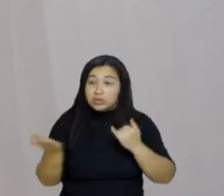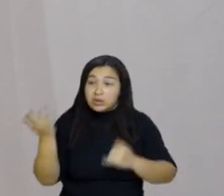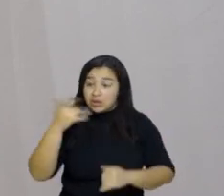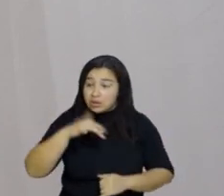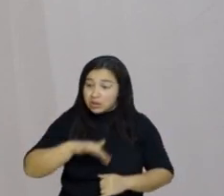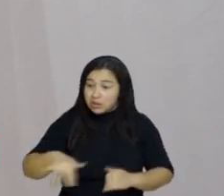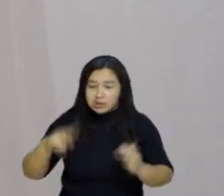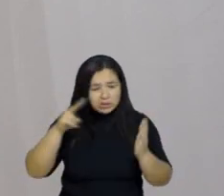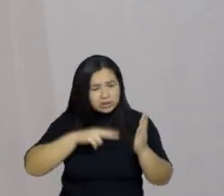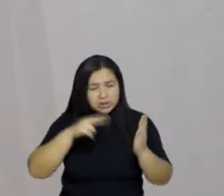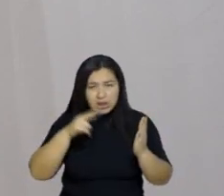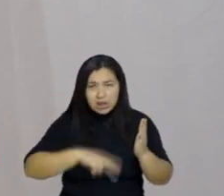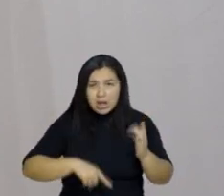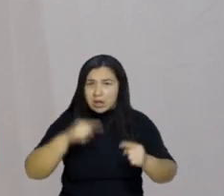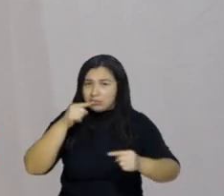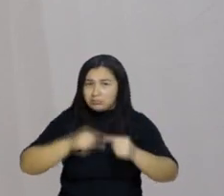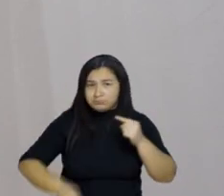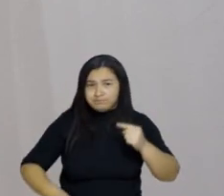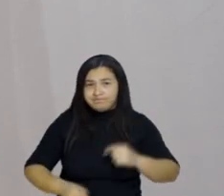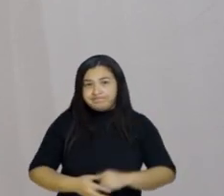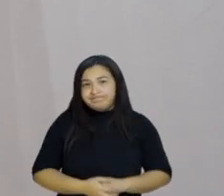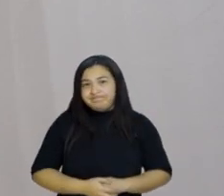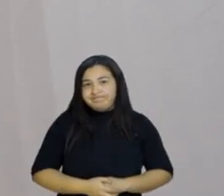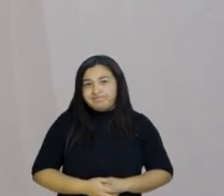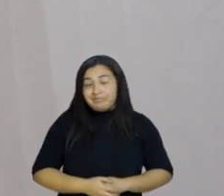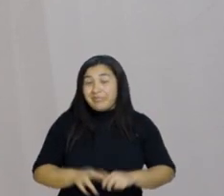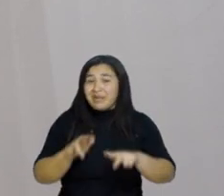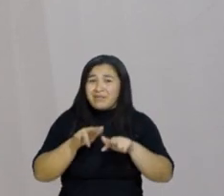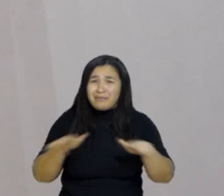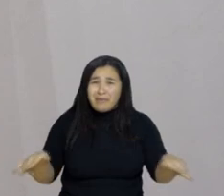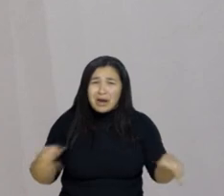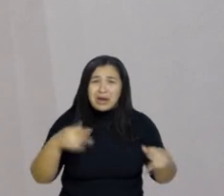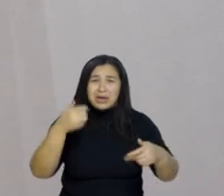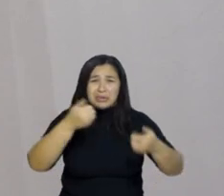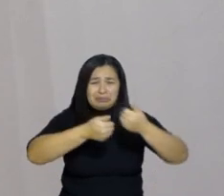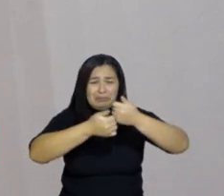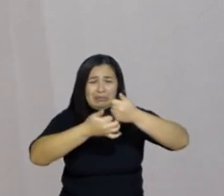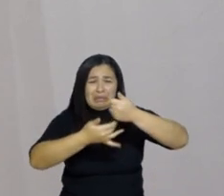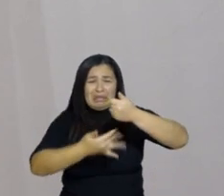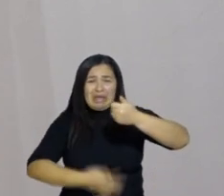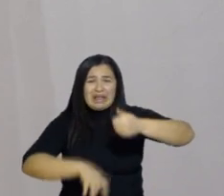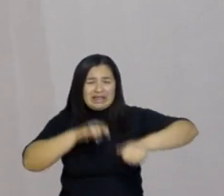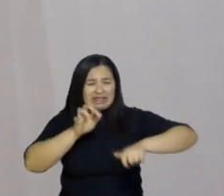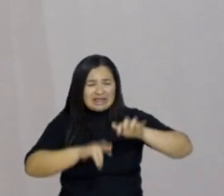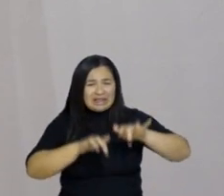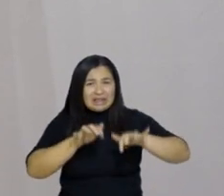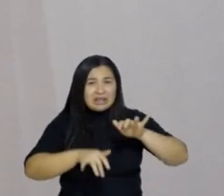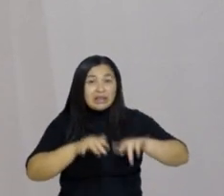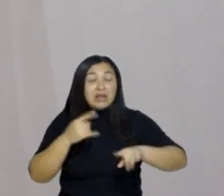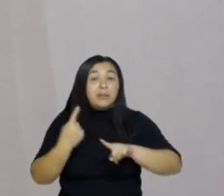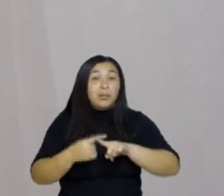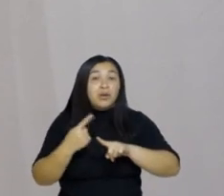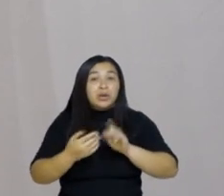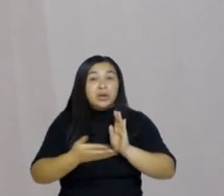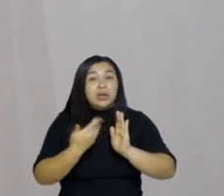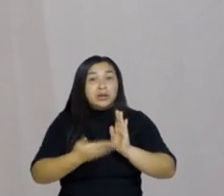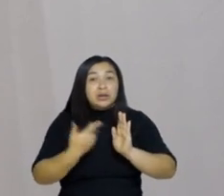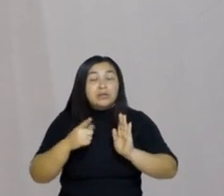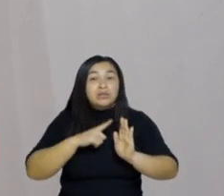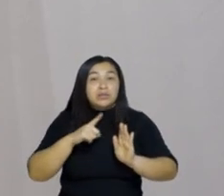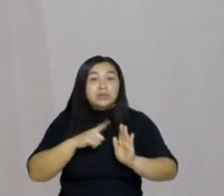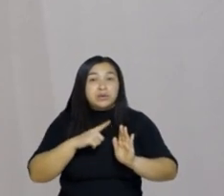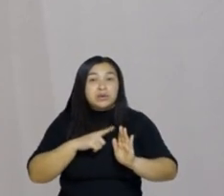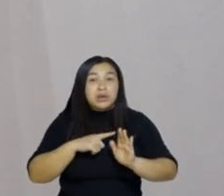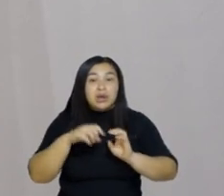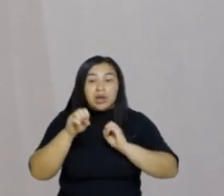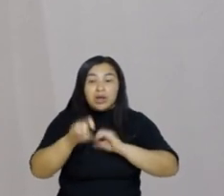livros. Foram vários comentários feitos na rede social dela. Esse livro continha obras de